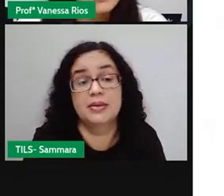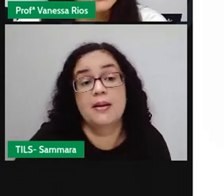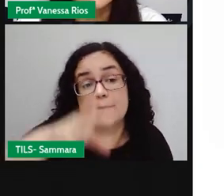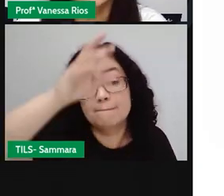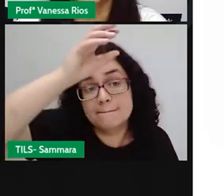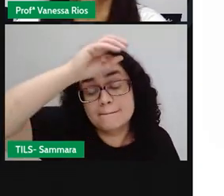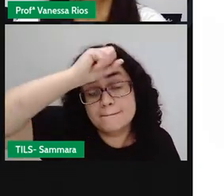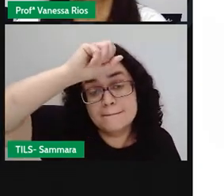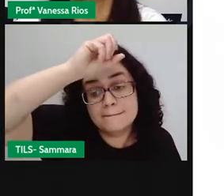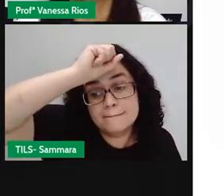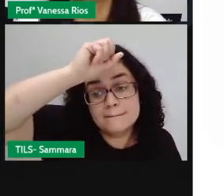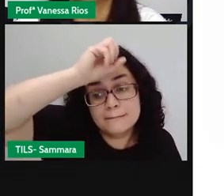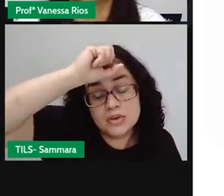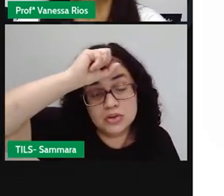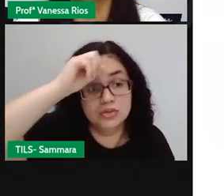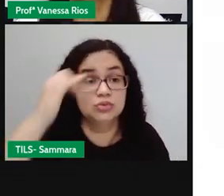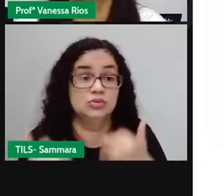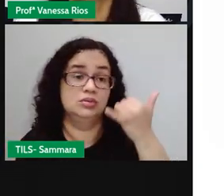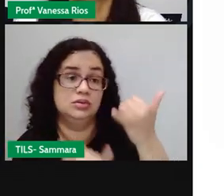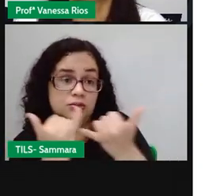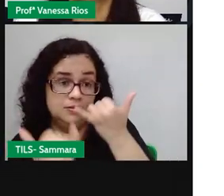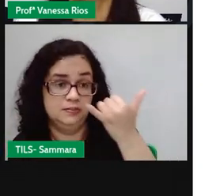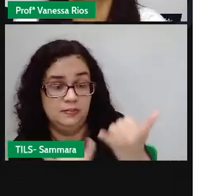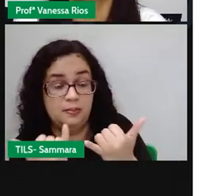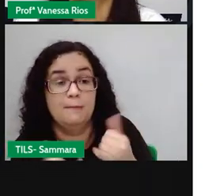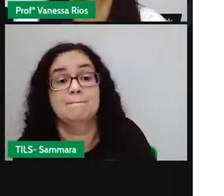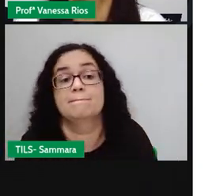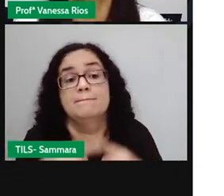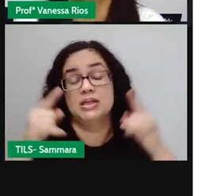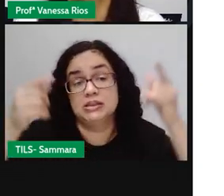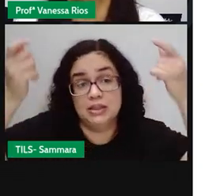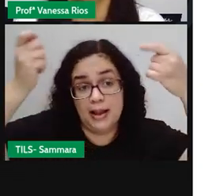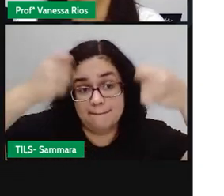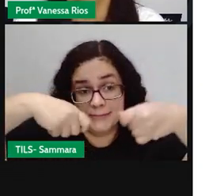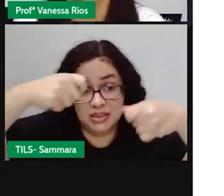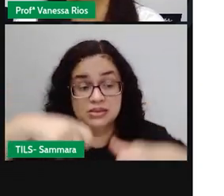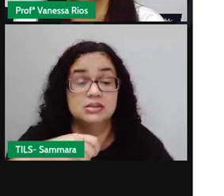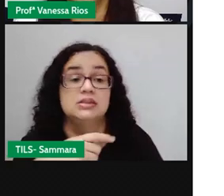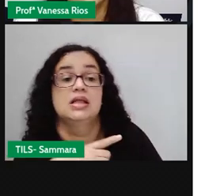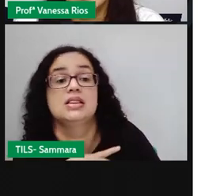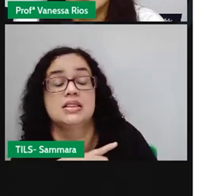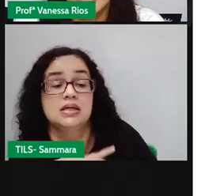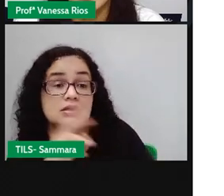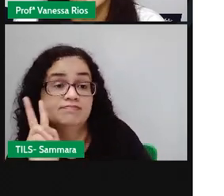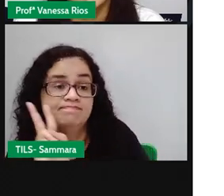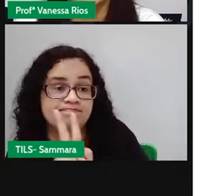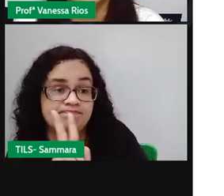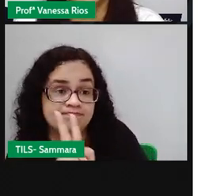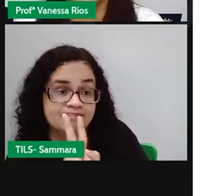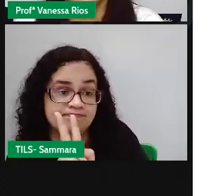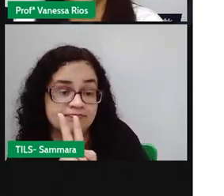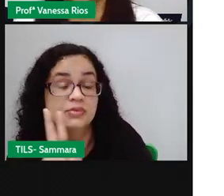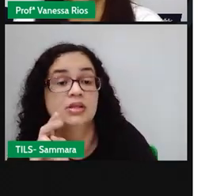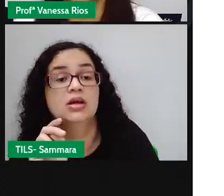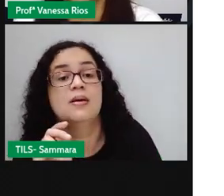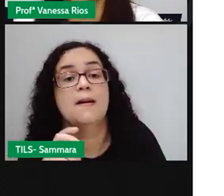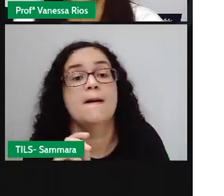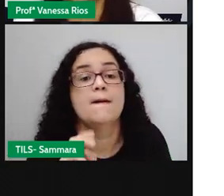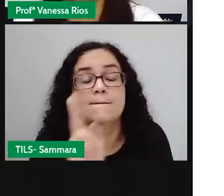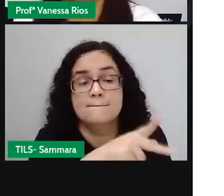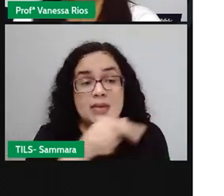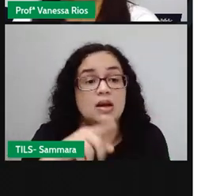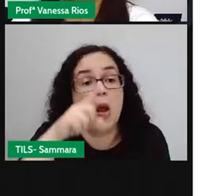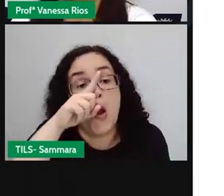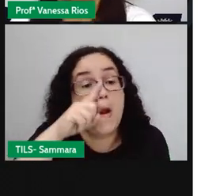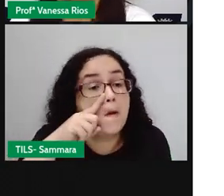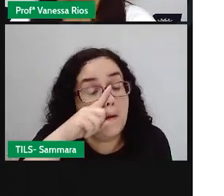é, muitas coisas com os brinquedos, mas eles precisam oferecer segurança. A Pró falou aí dos perigos, por